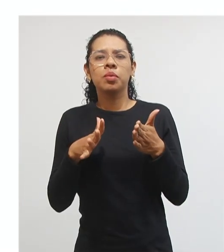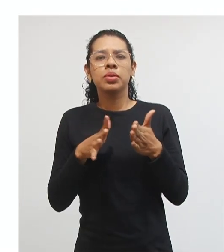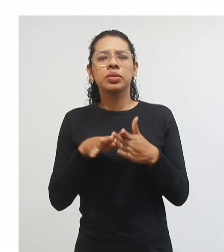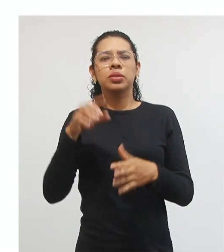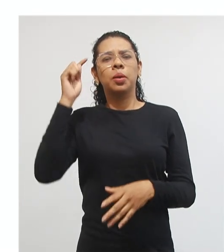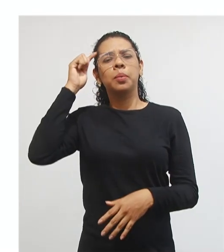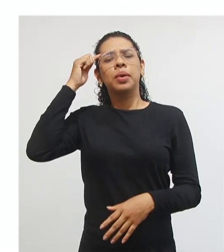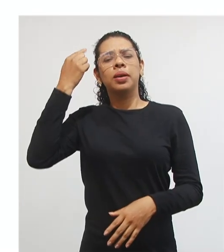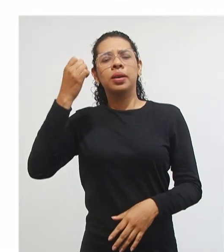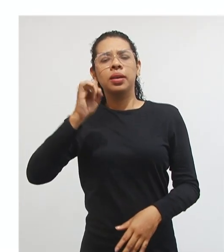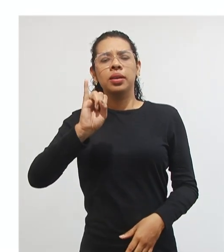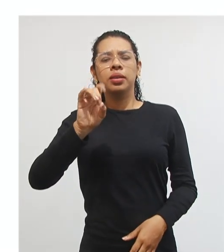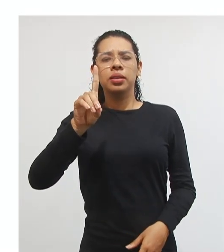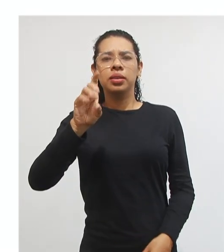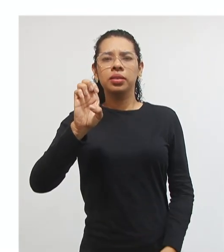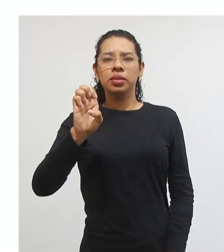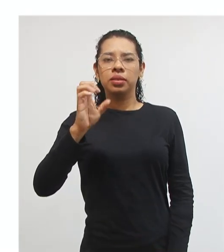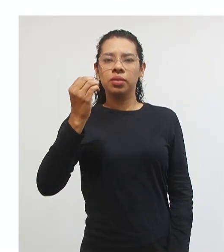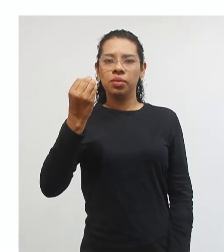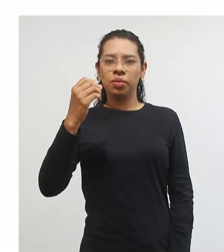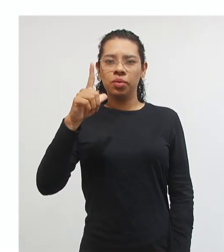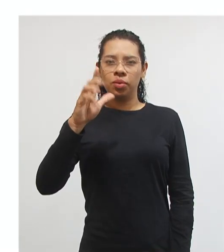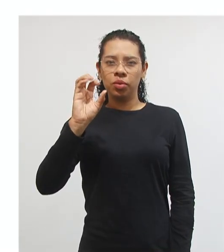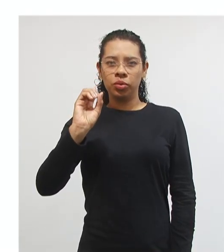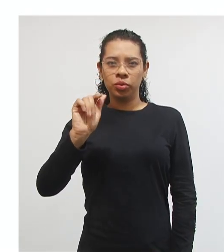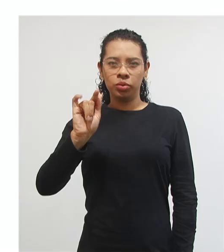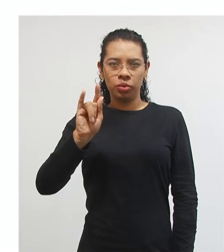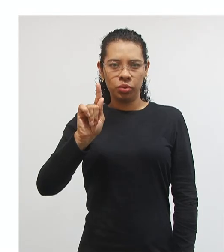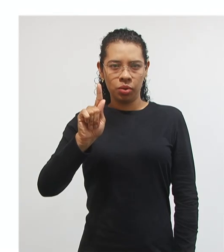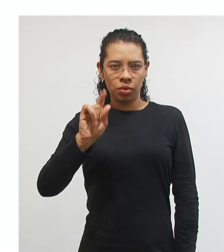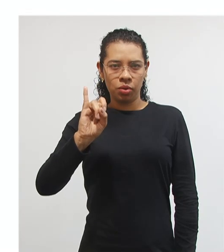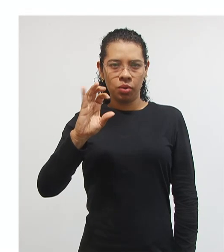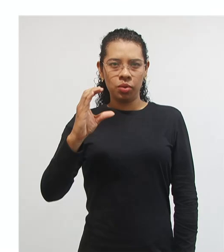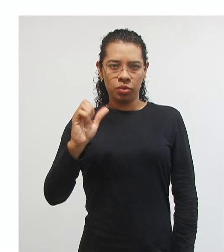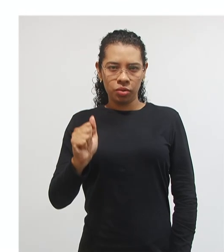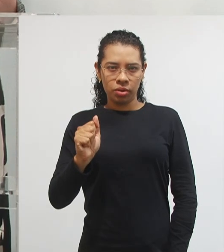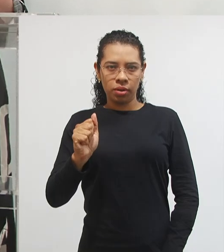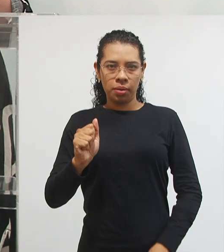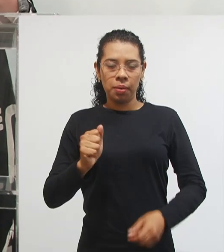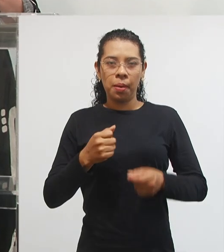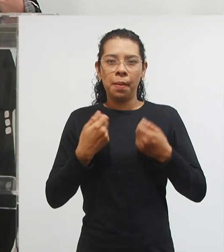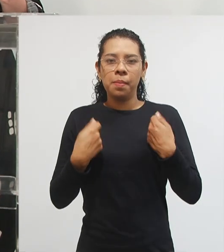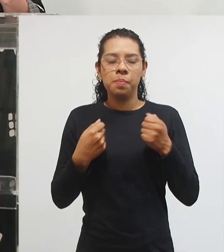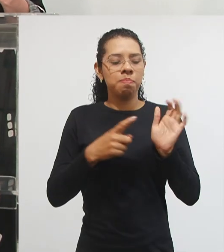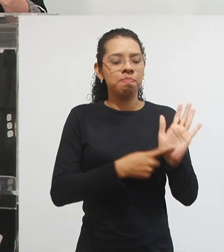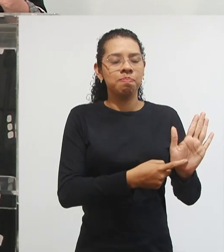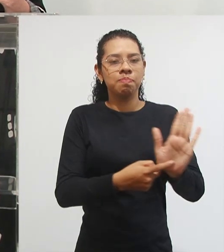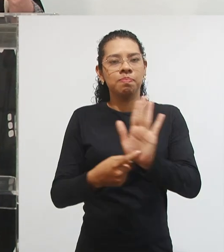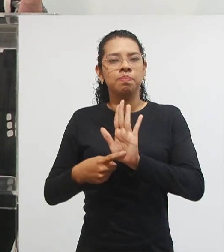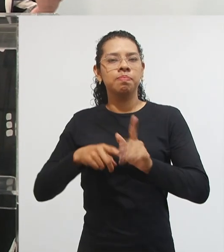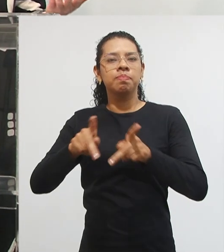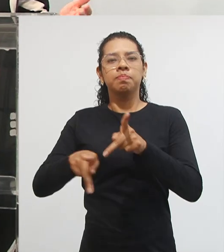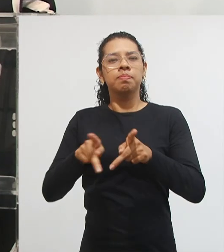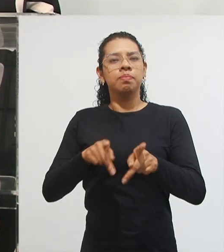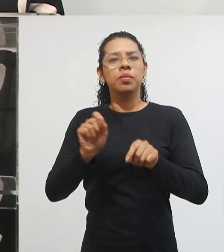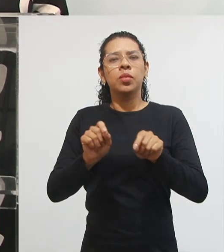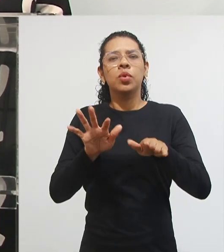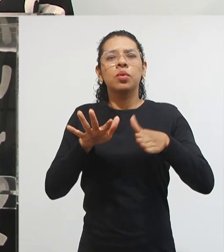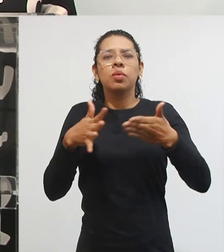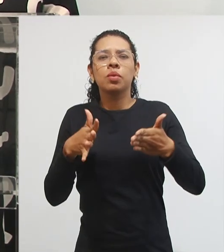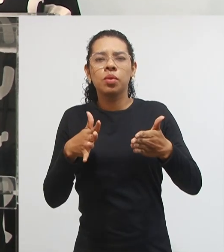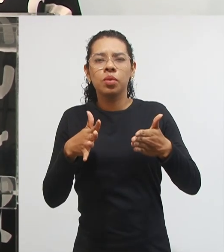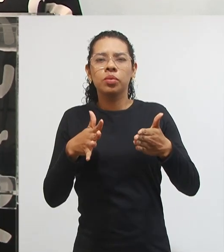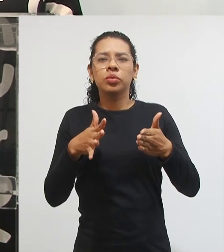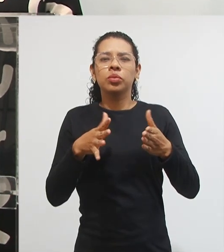isso que serve o marketing partidário. Ele vai trazer para a população ela entender melhor qual é a proposta daquele partido,